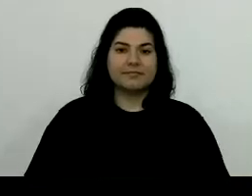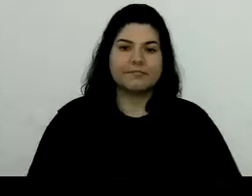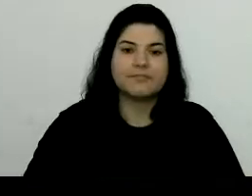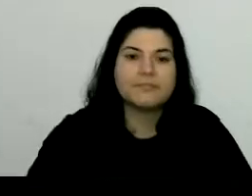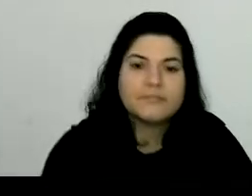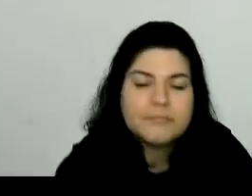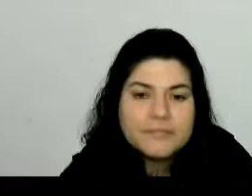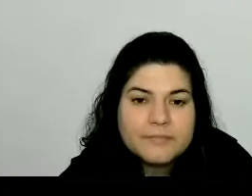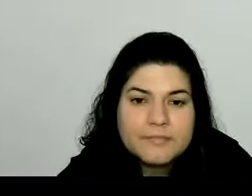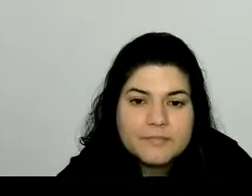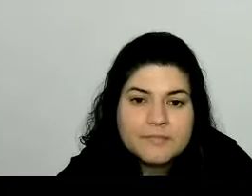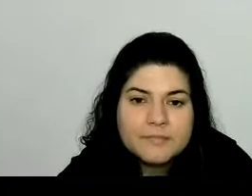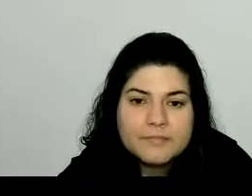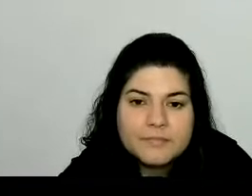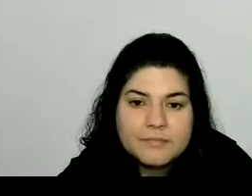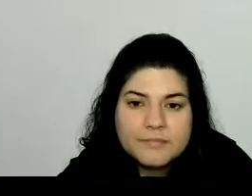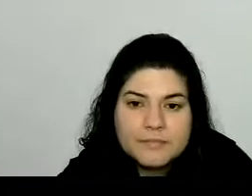Isso.